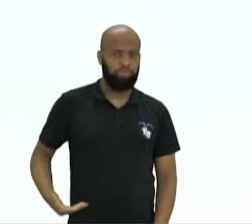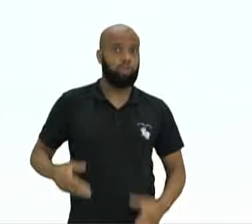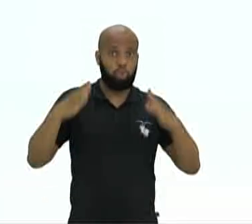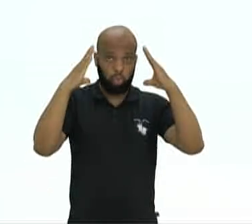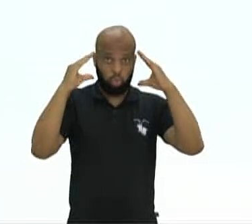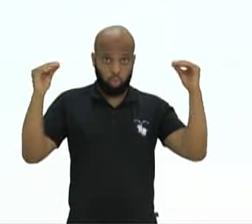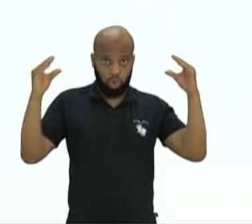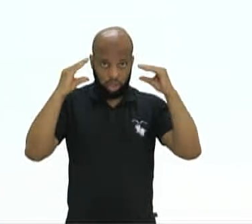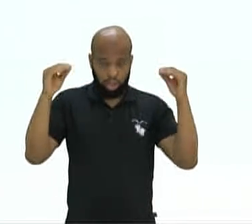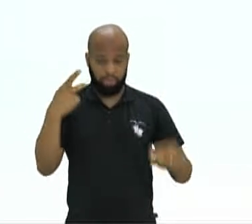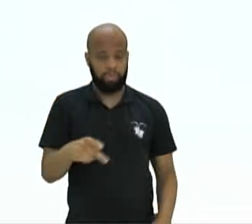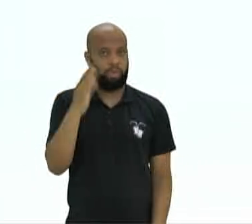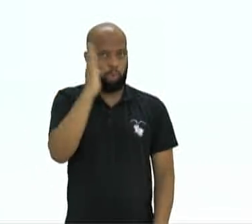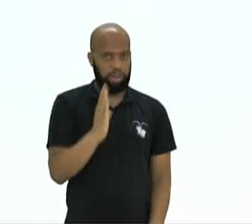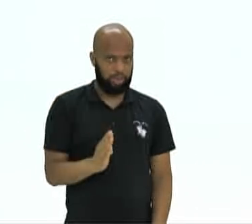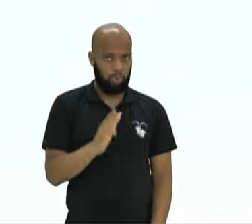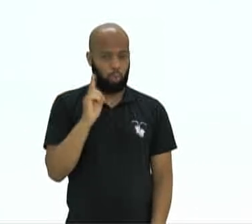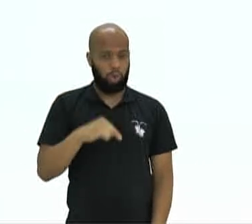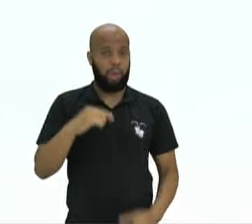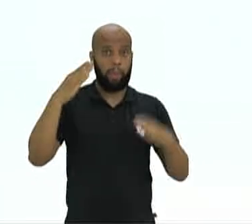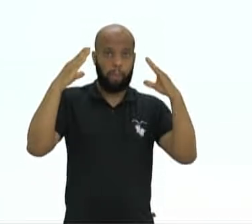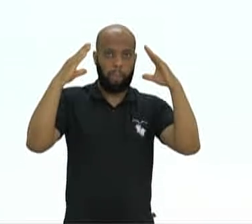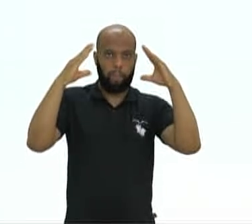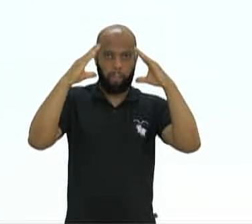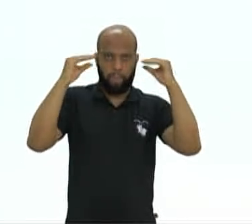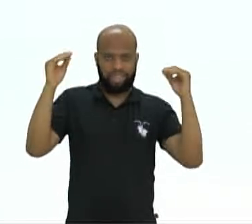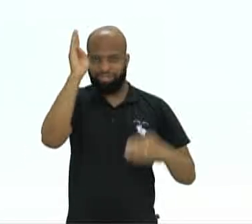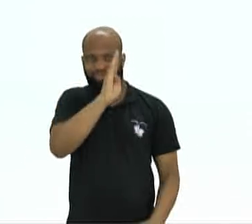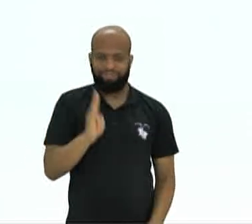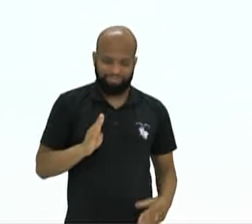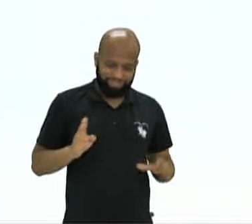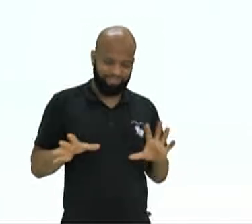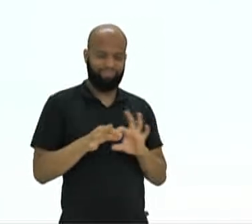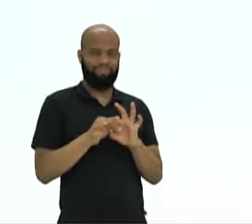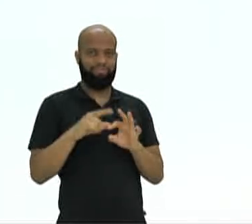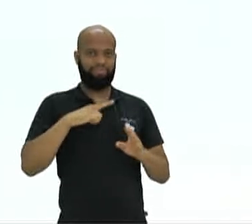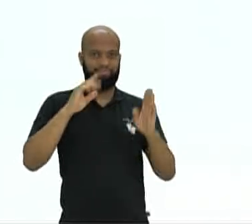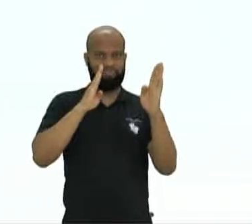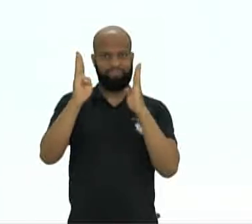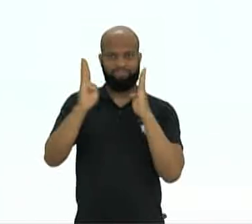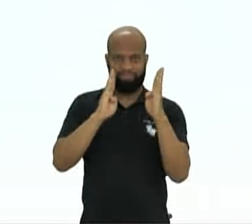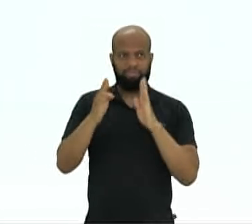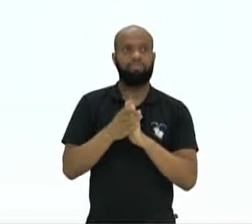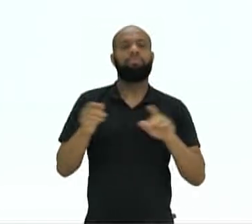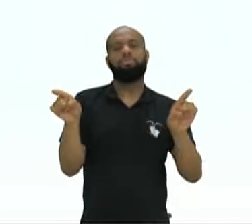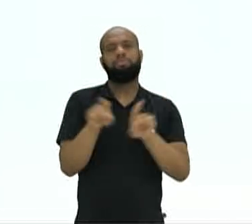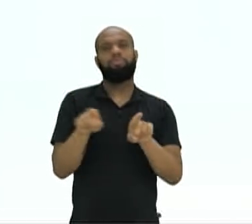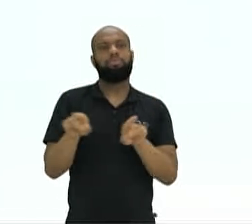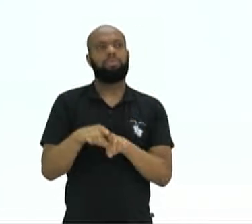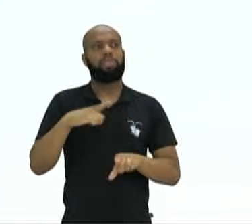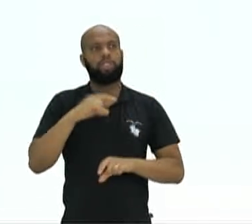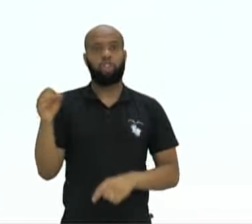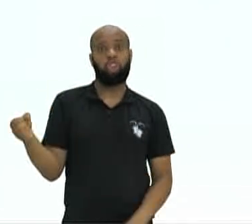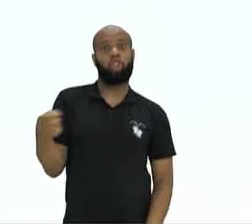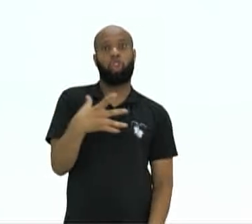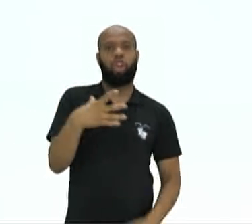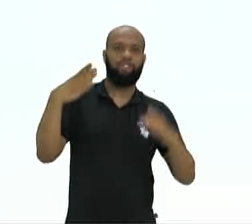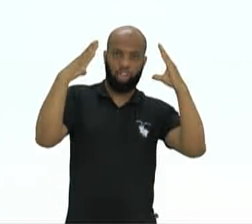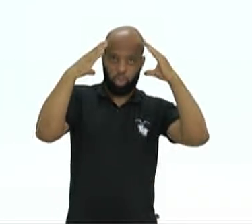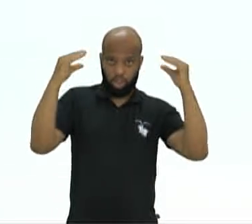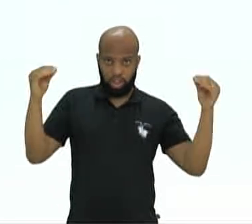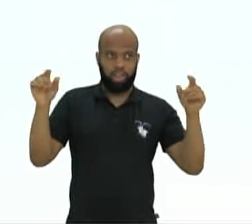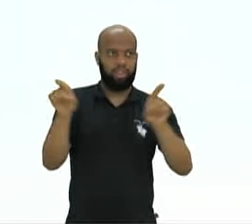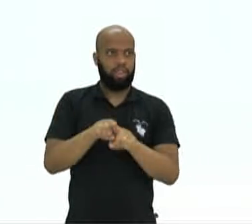Brasil, tá? É chamado Brasil holandês, né, nos livros de história, ou também chamado Nova Holanda, também está